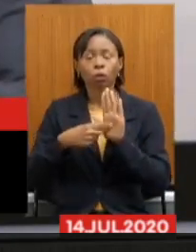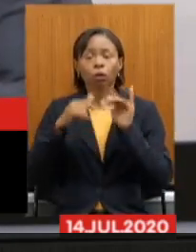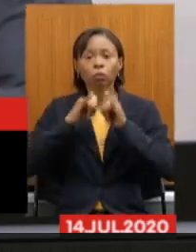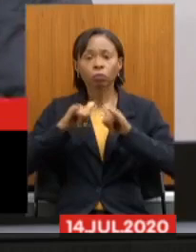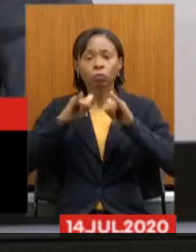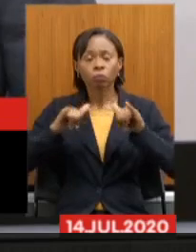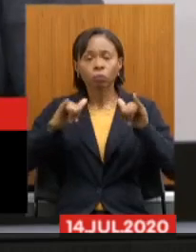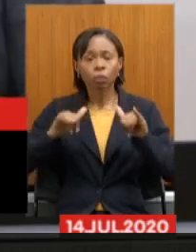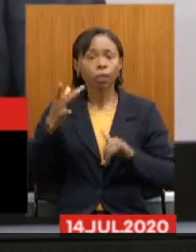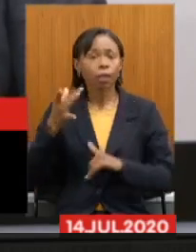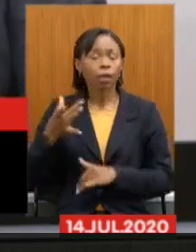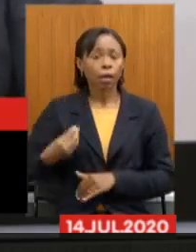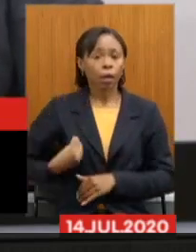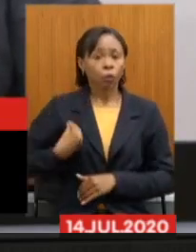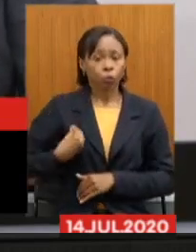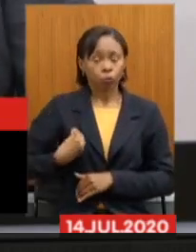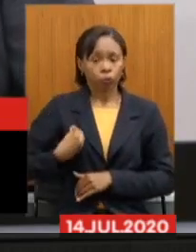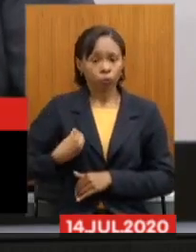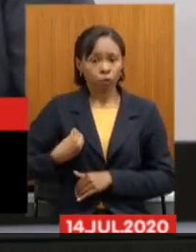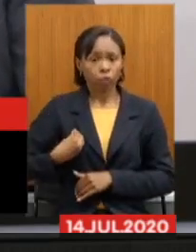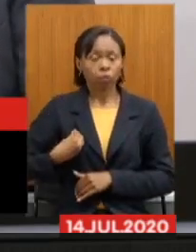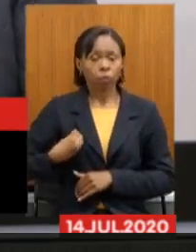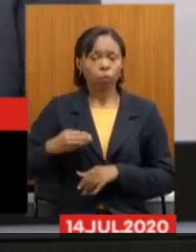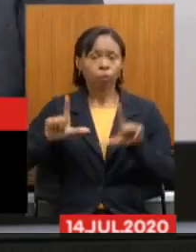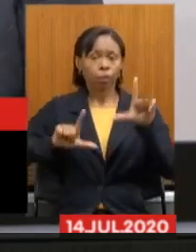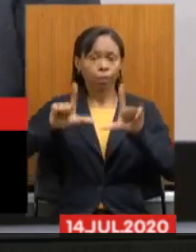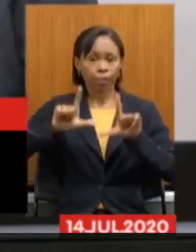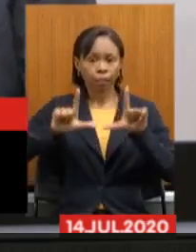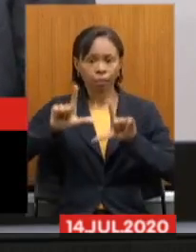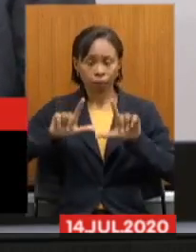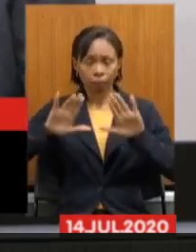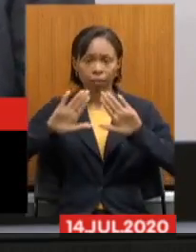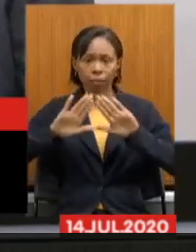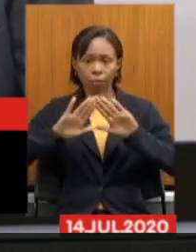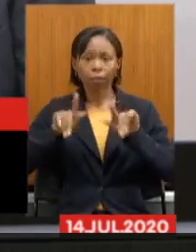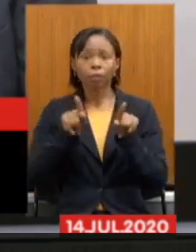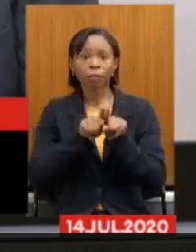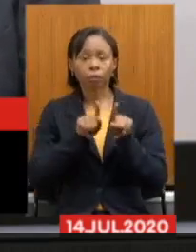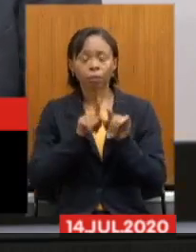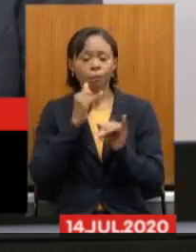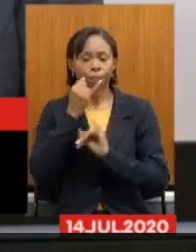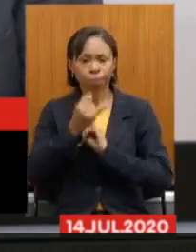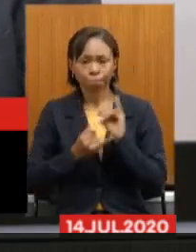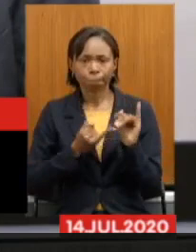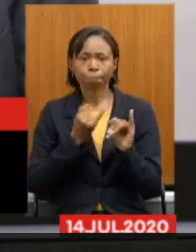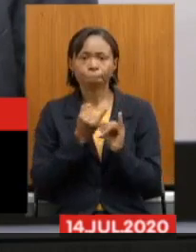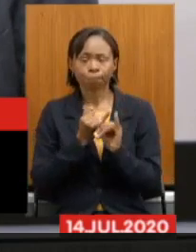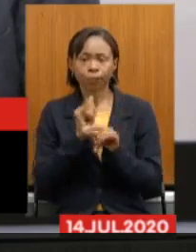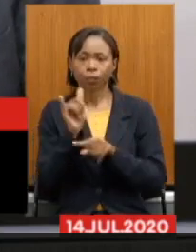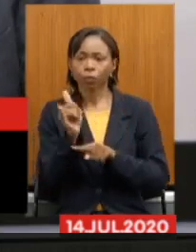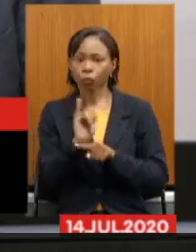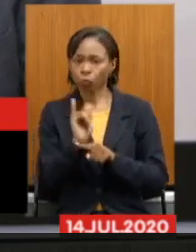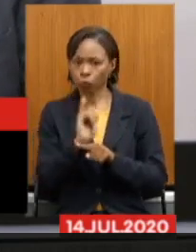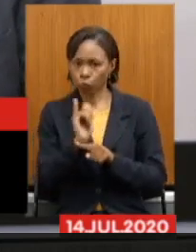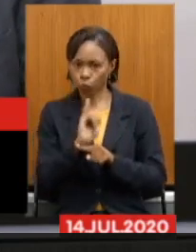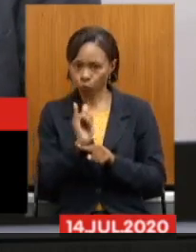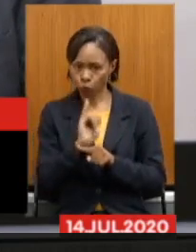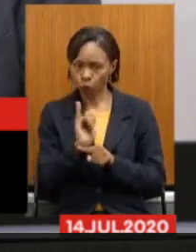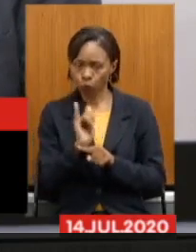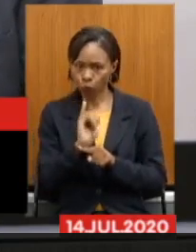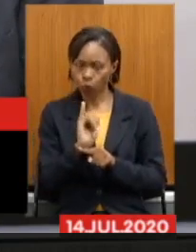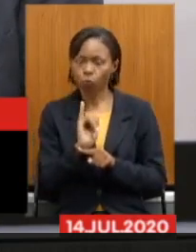divulgado ao vivo pelos canais da TV da Assembleia e também pelo YouTube, tendo no